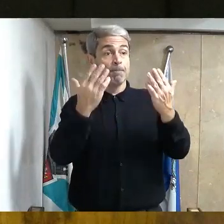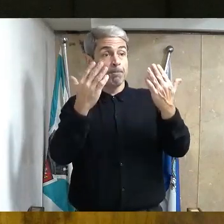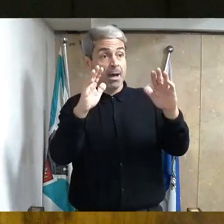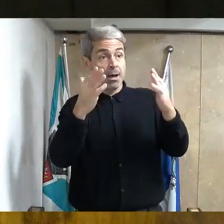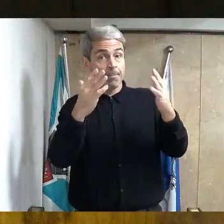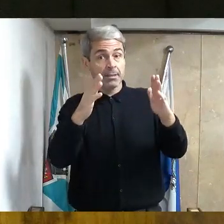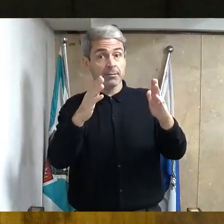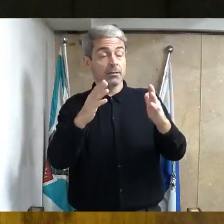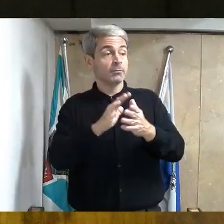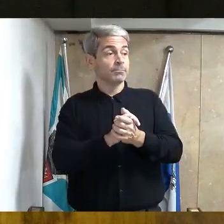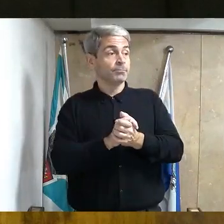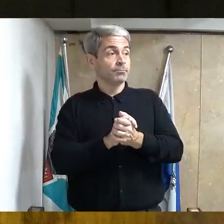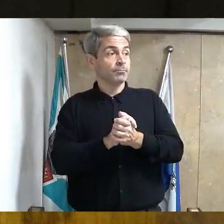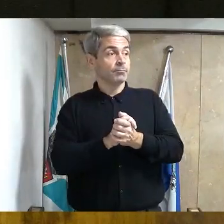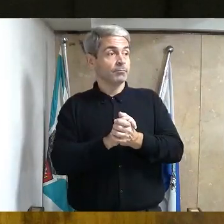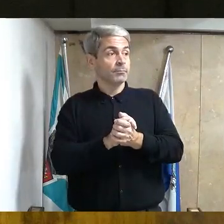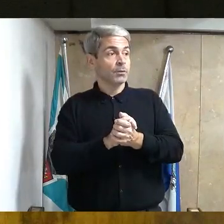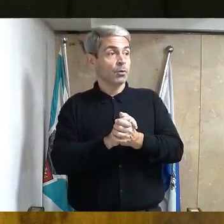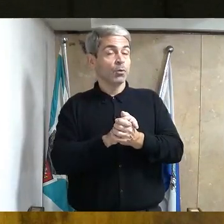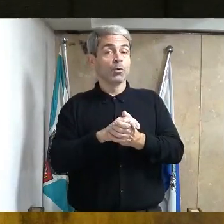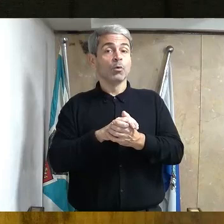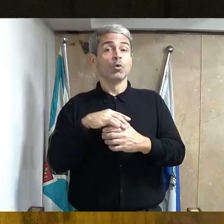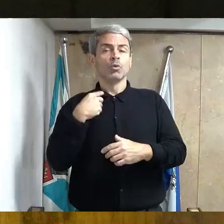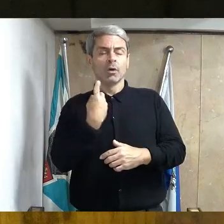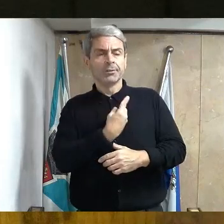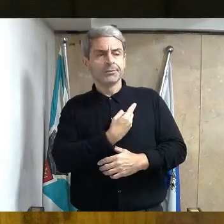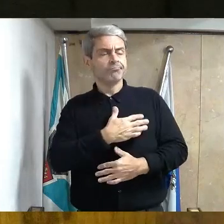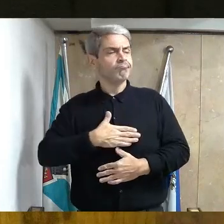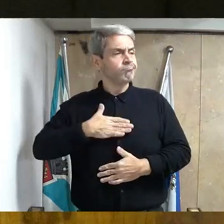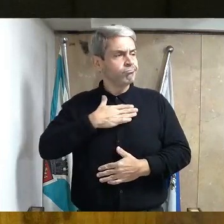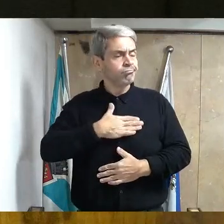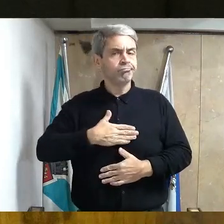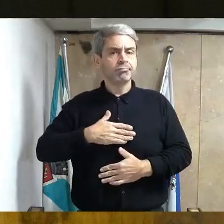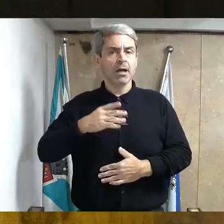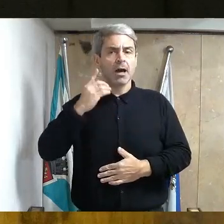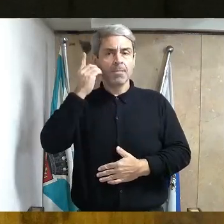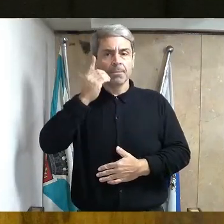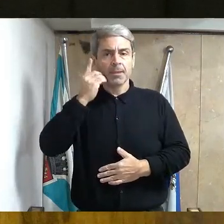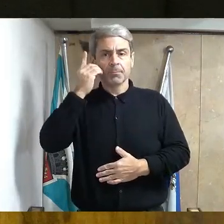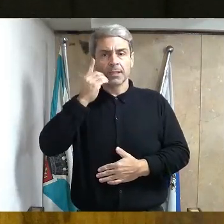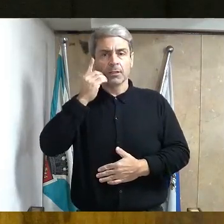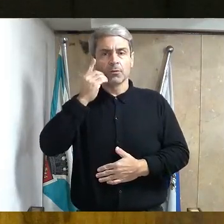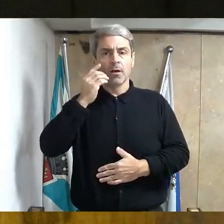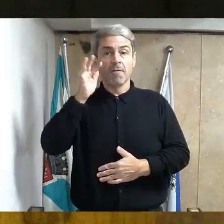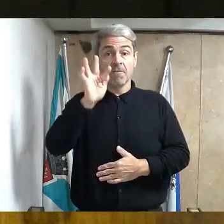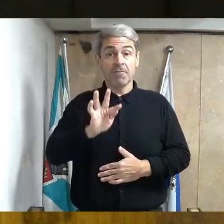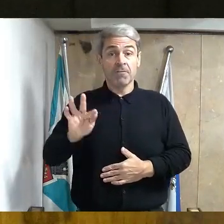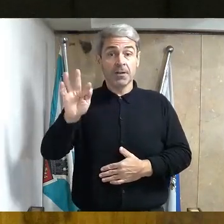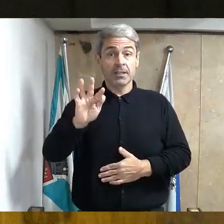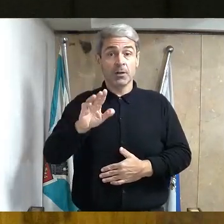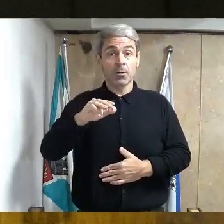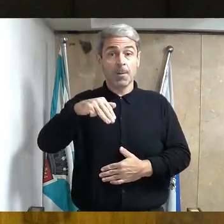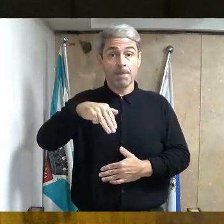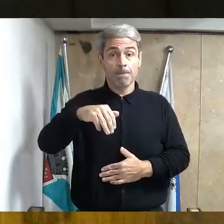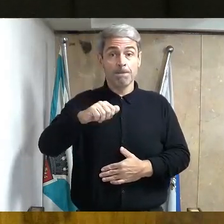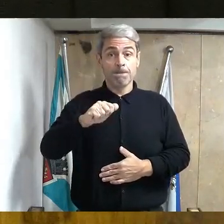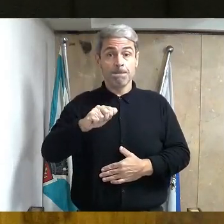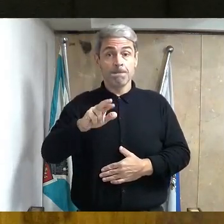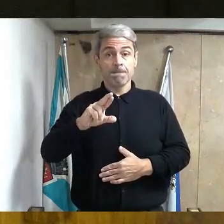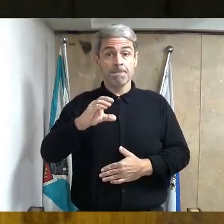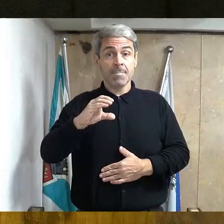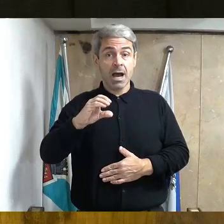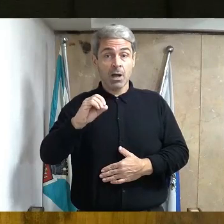parabenizando o nosso querido deputado federal Marcos Tavares, que vem